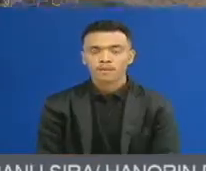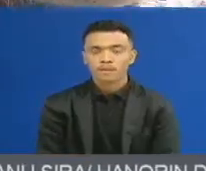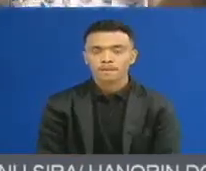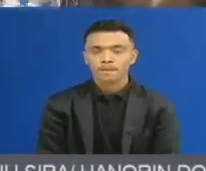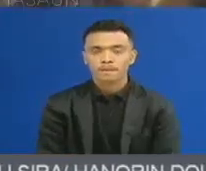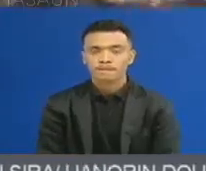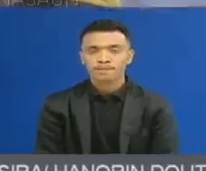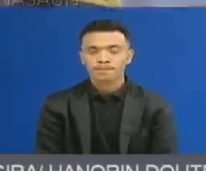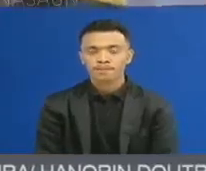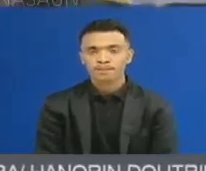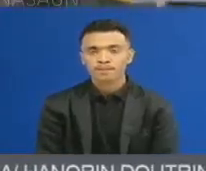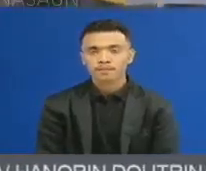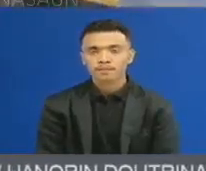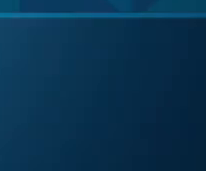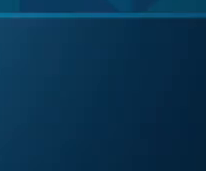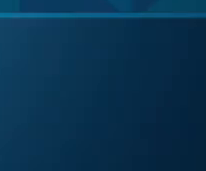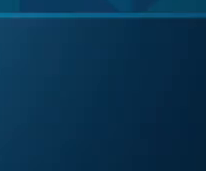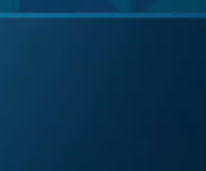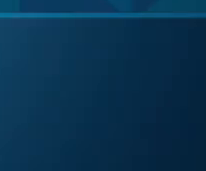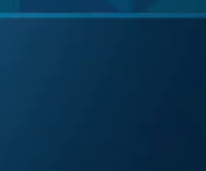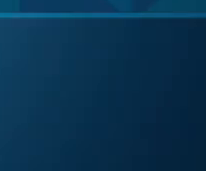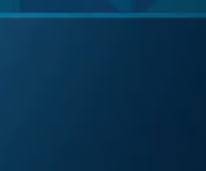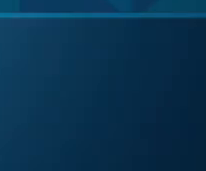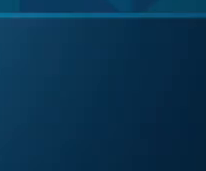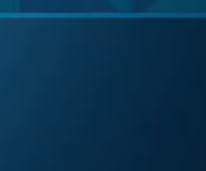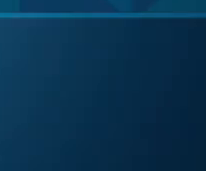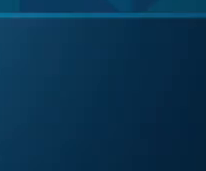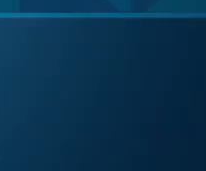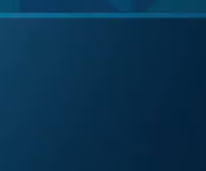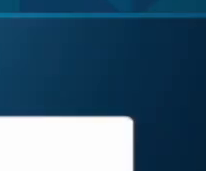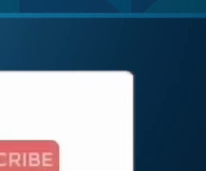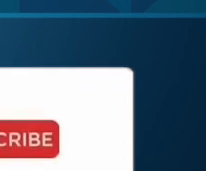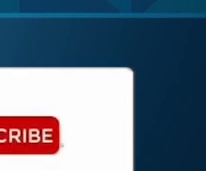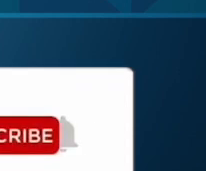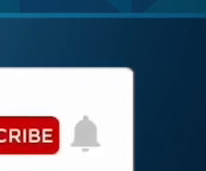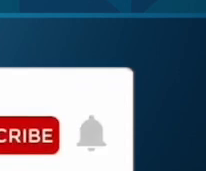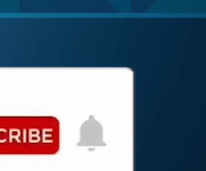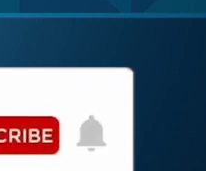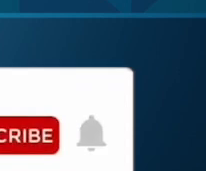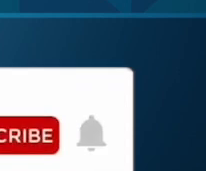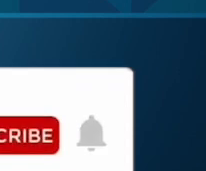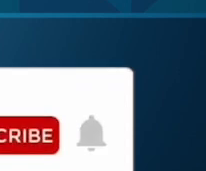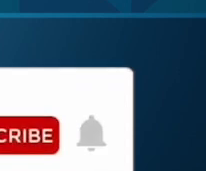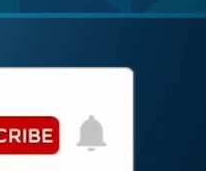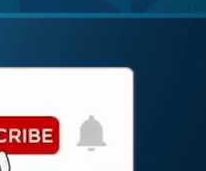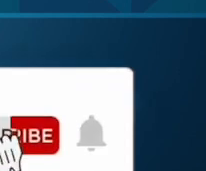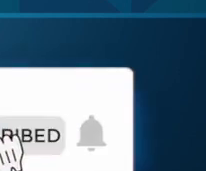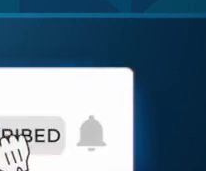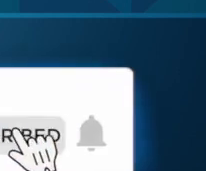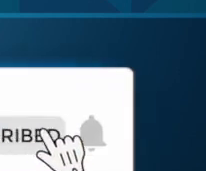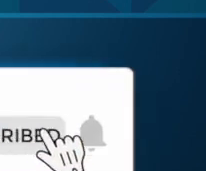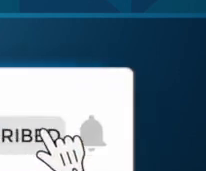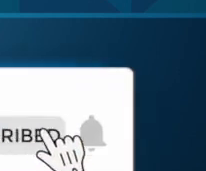nono ba RTTL. Atu retan informação factuais no atuais, que te haluha,